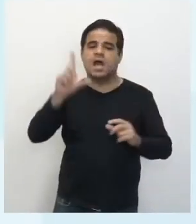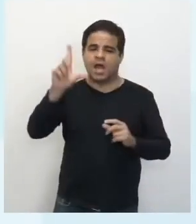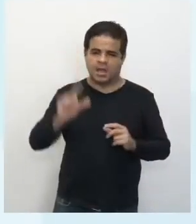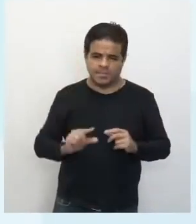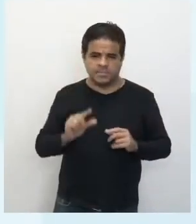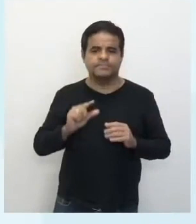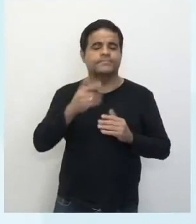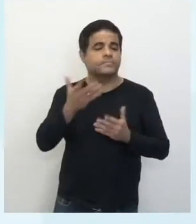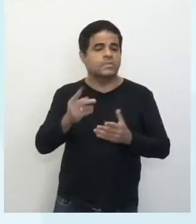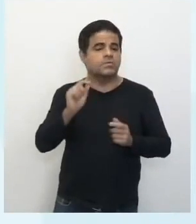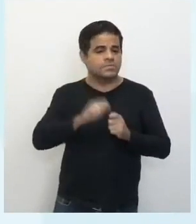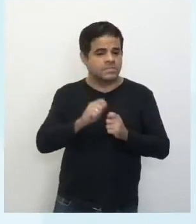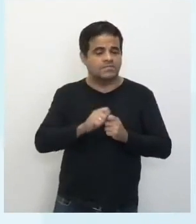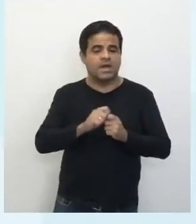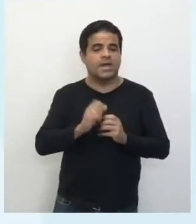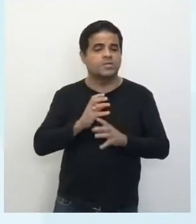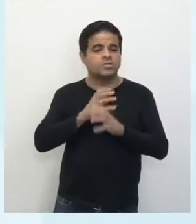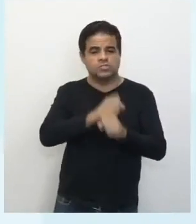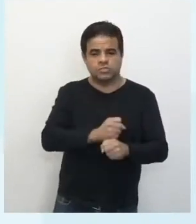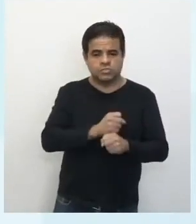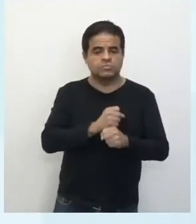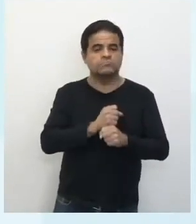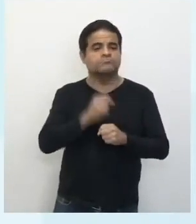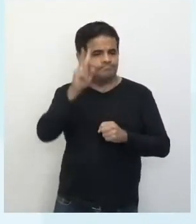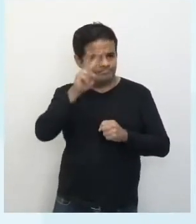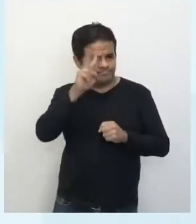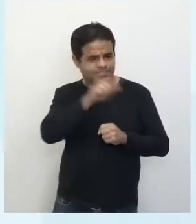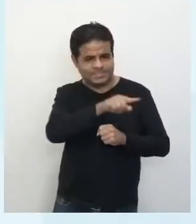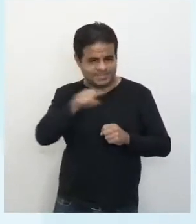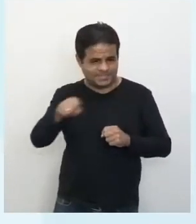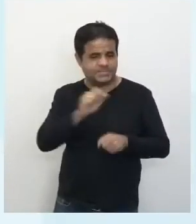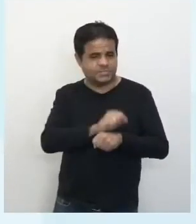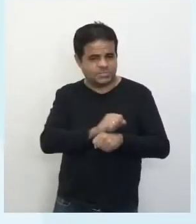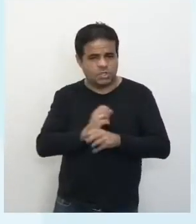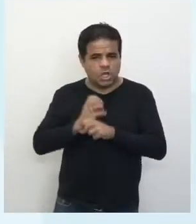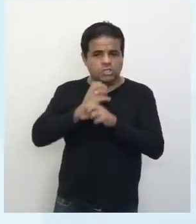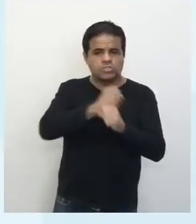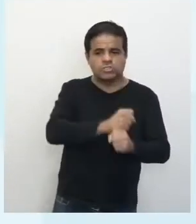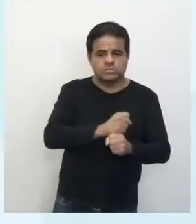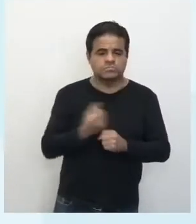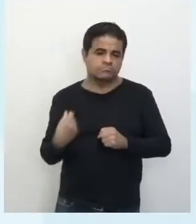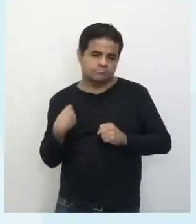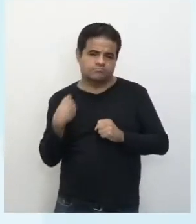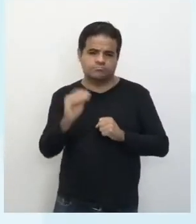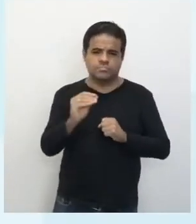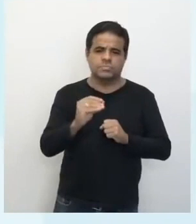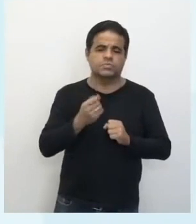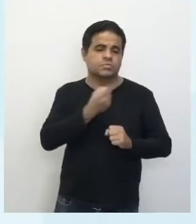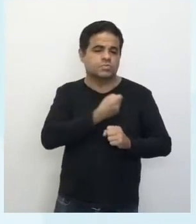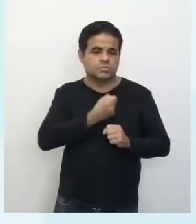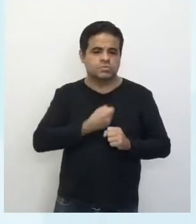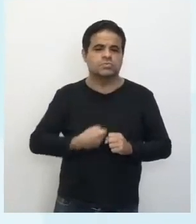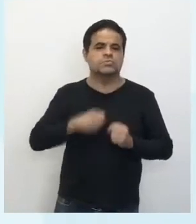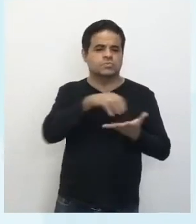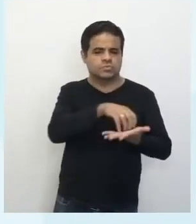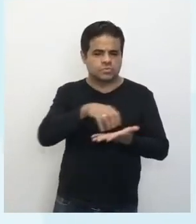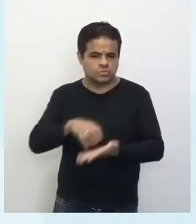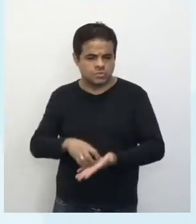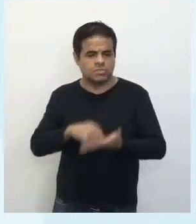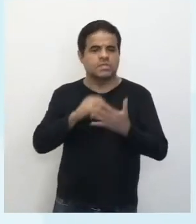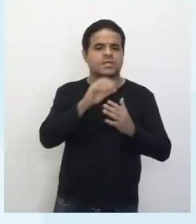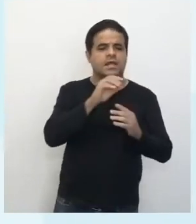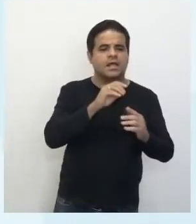abaixar. Ou então você faz ali, ó, a sominha, né? Lembra que a gente, para somar, a gente coloca com os números unidade com unidade, dezena